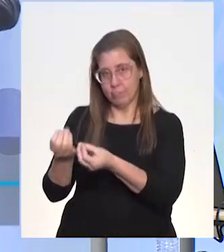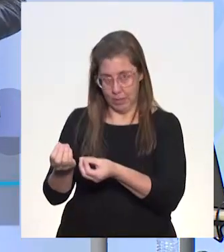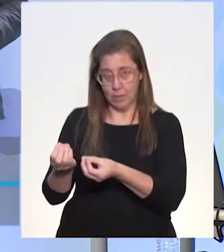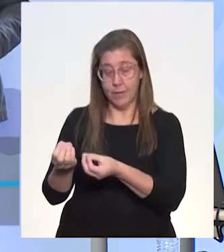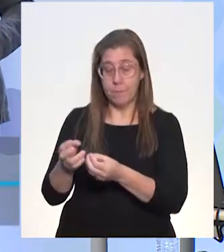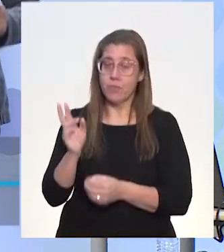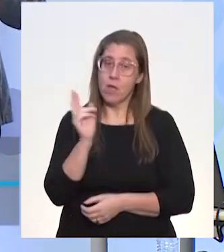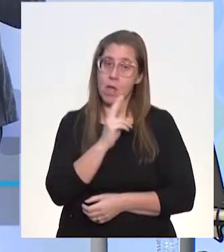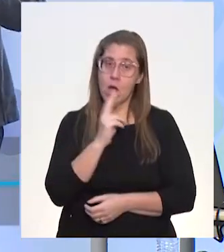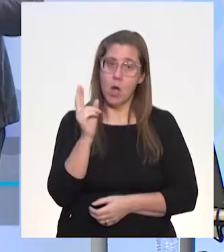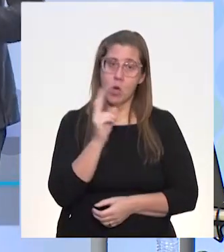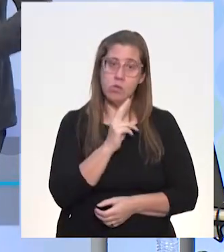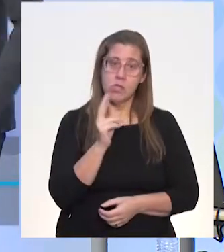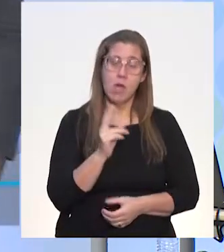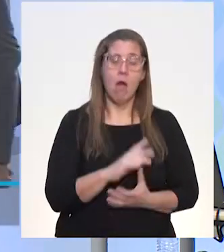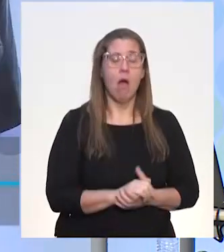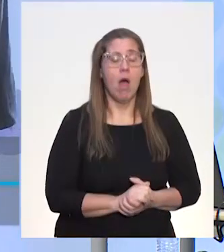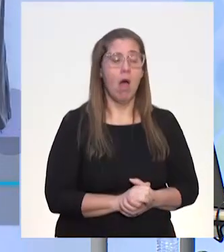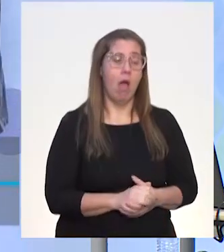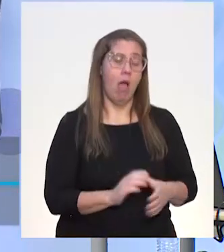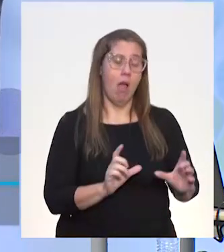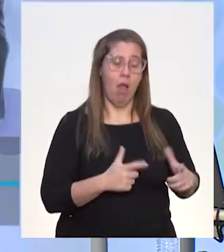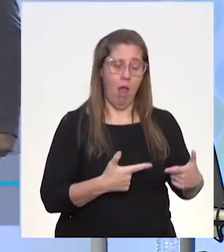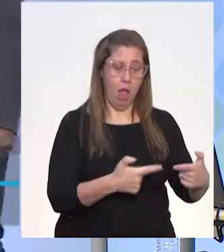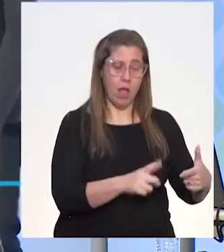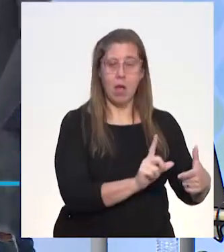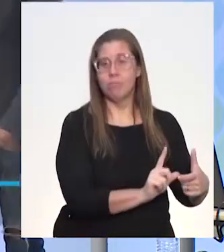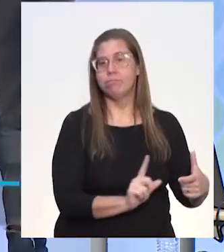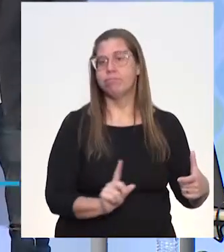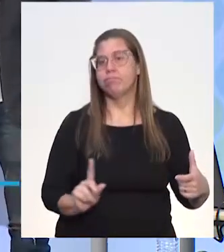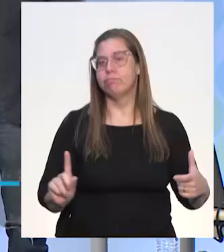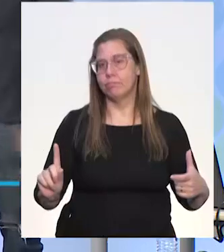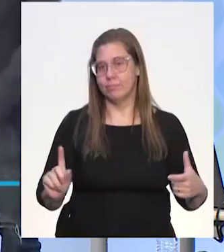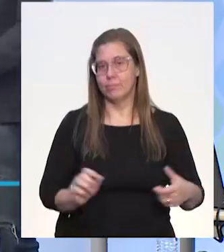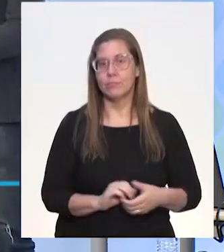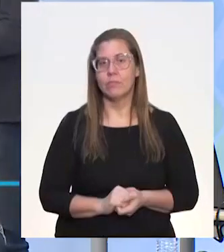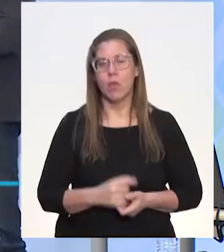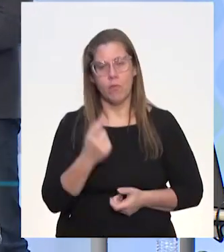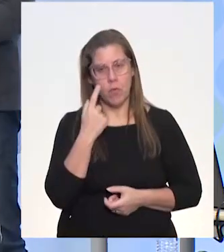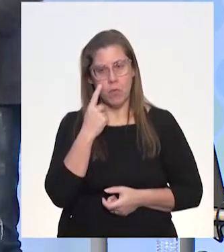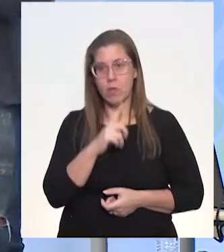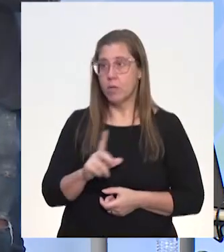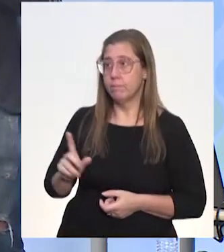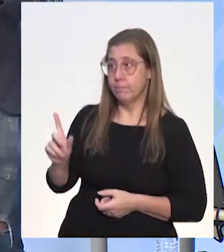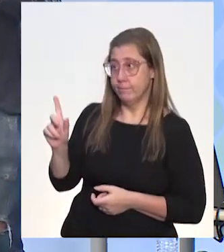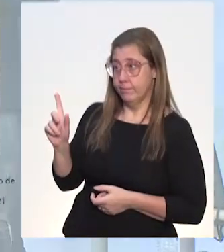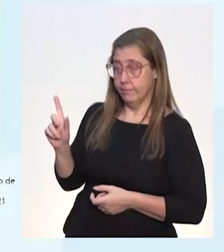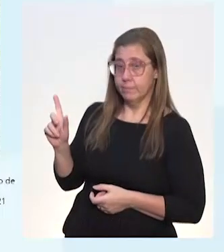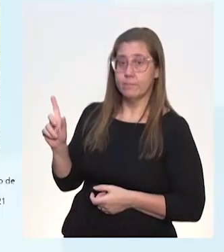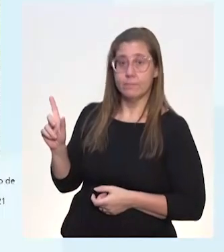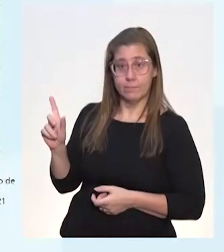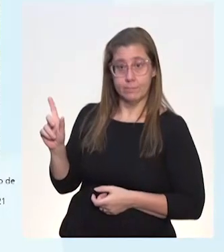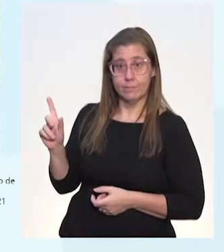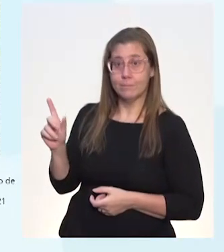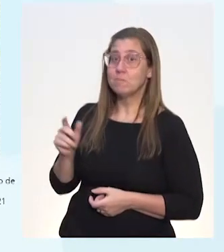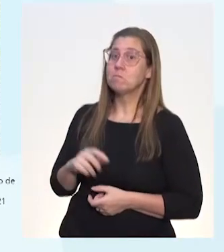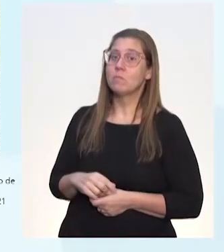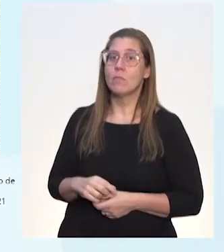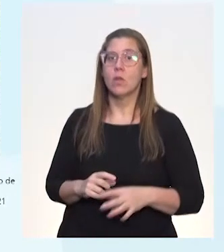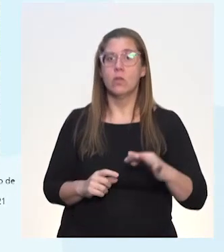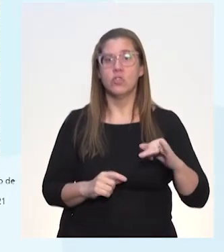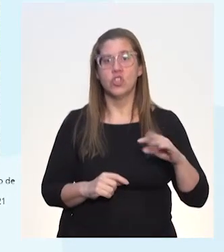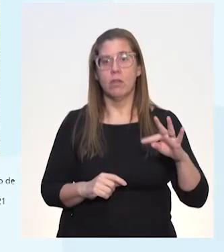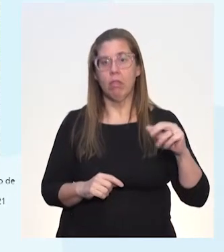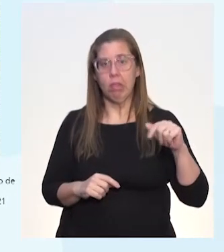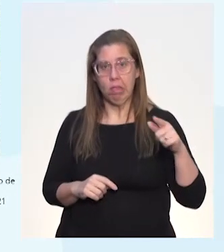e fazendo com que a Rússia saia da guerra, e isso decide bastante coisa. Falando no Lenin, A gente está vendo aqui um titã da história.